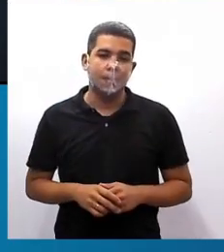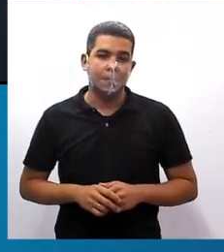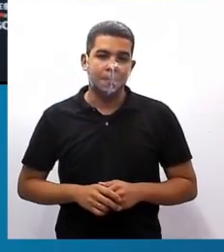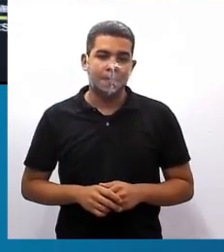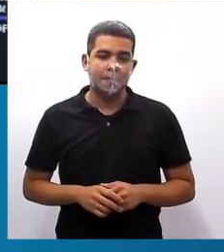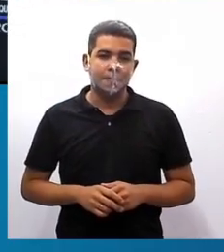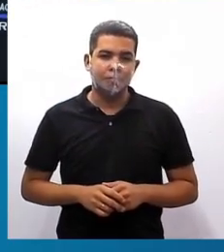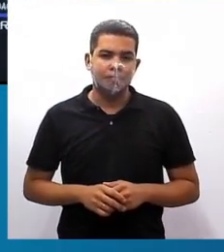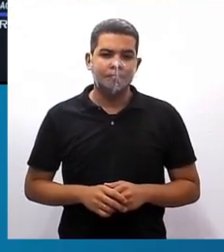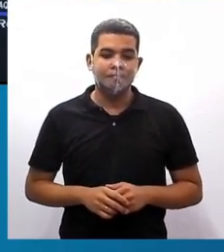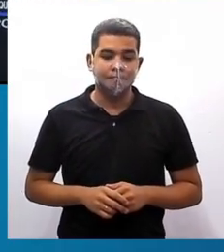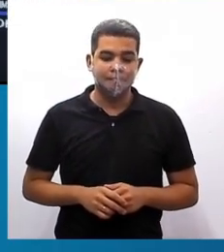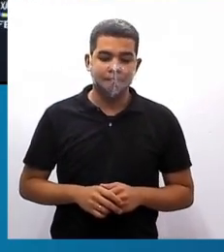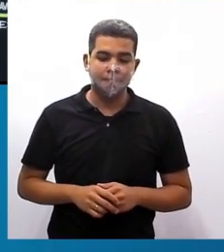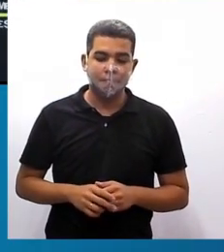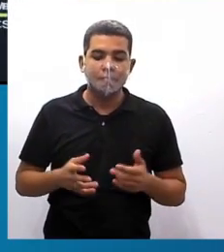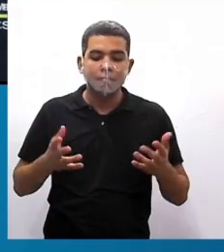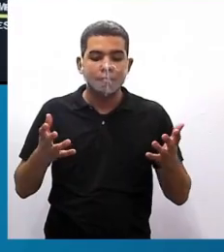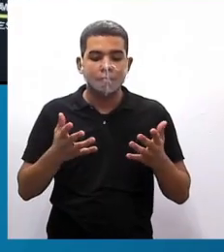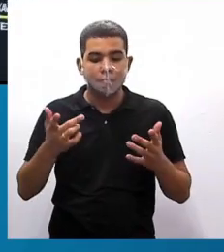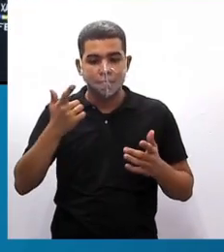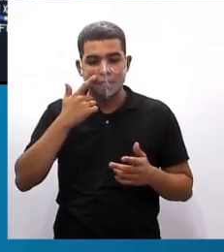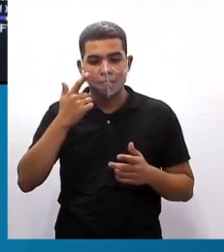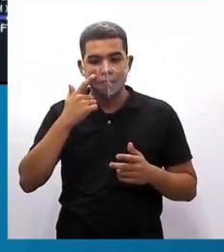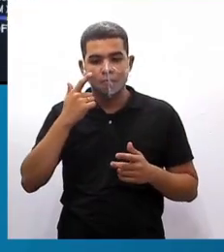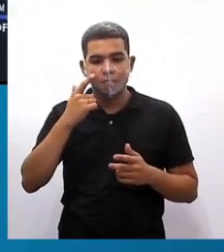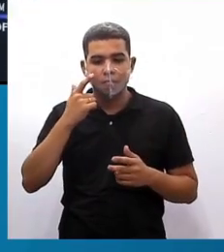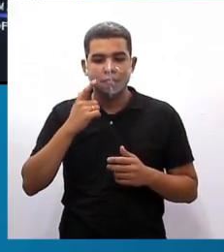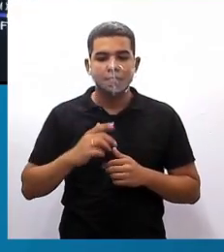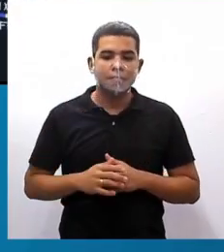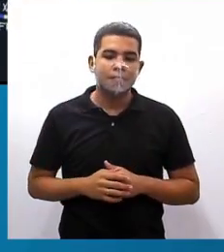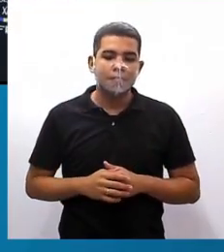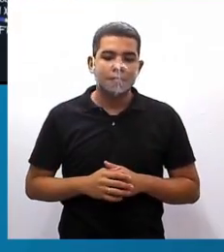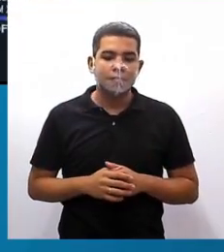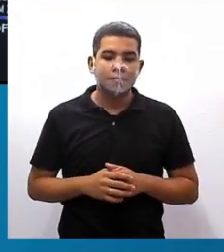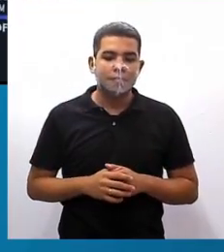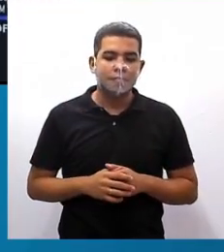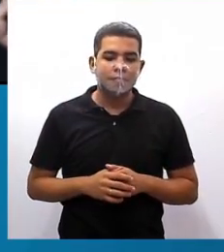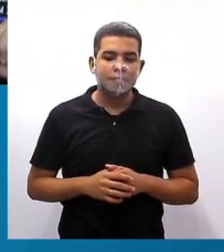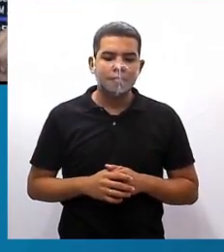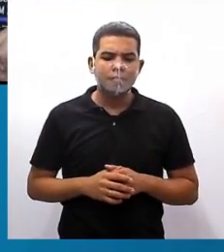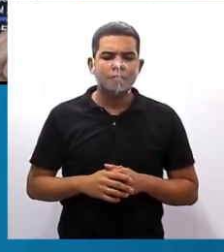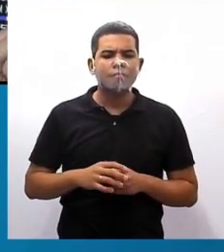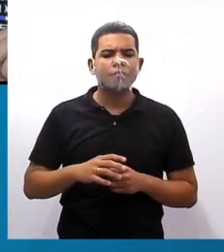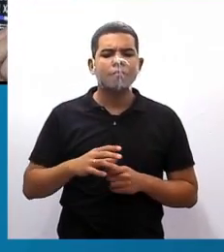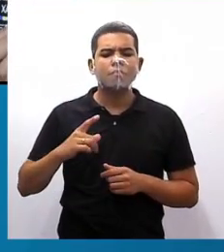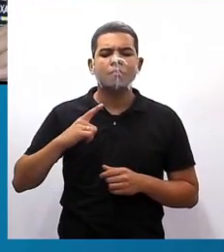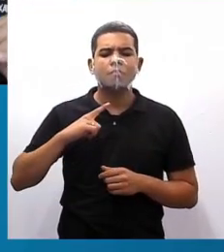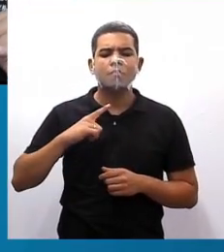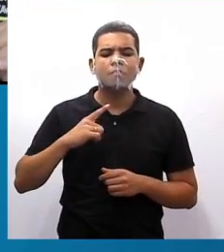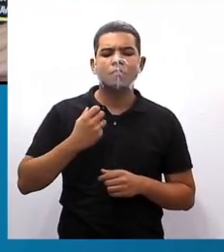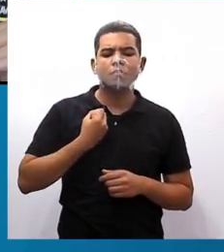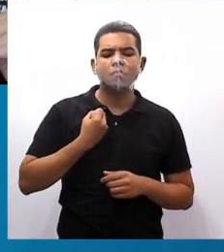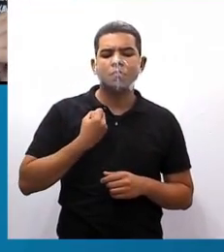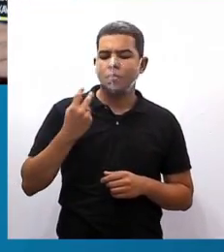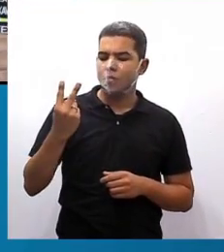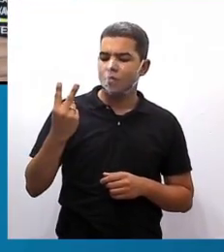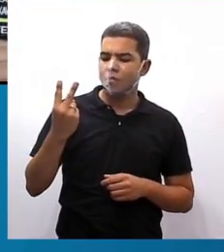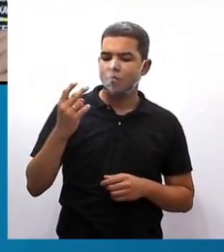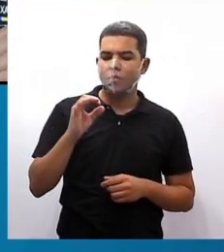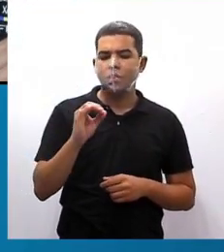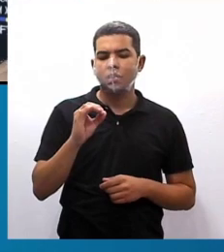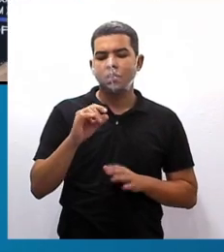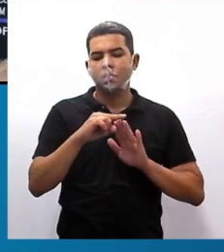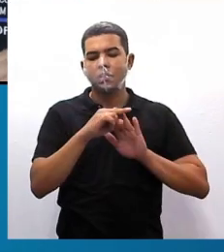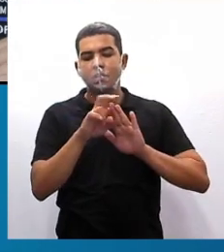Então, ó, veja agora no enquadramento. Diz o seguinte, que observe esse número aí do lado. 2,